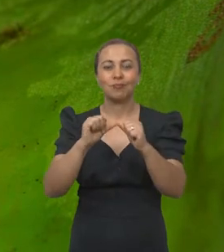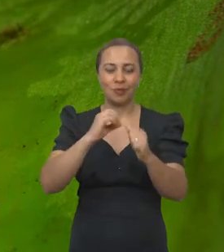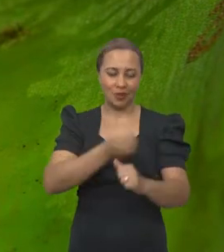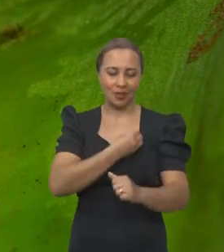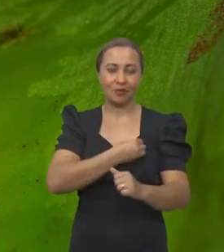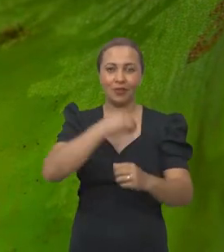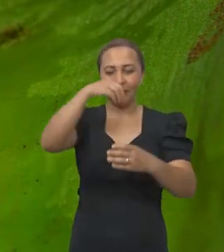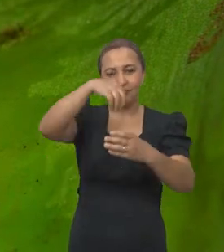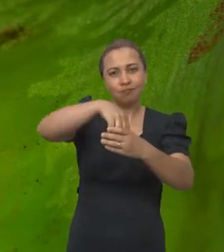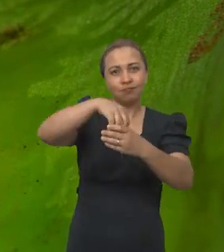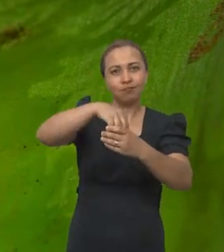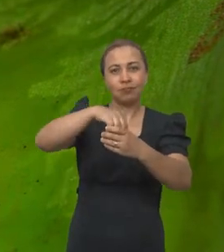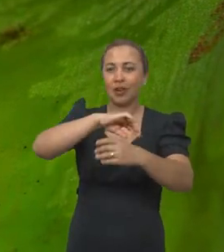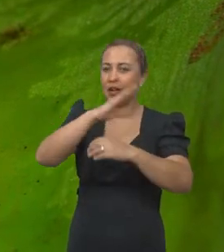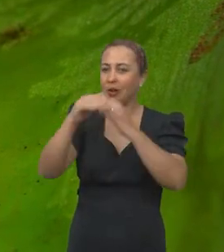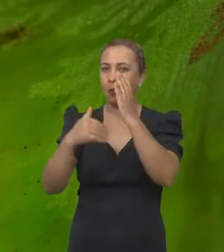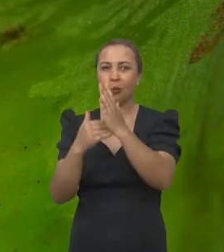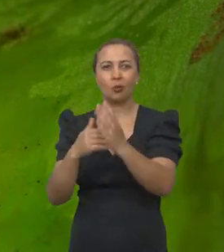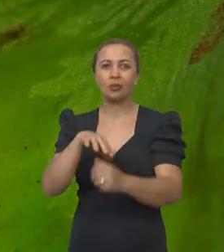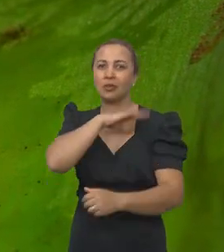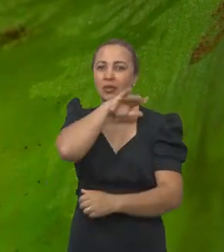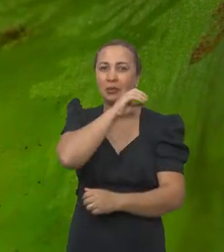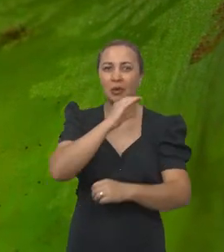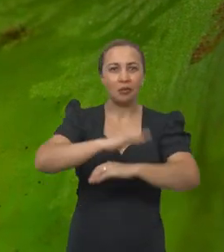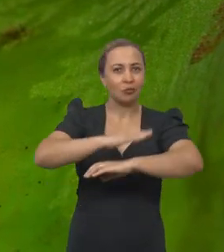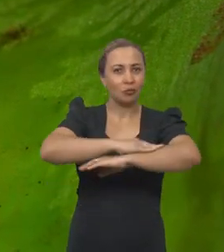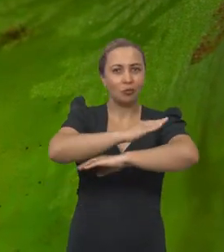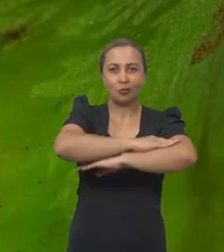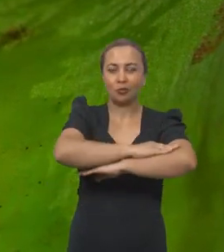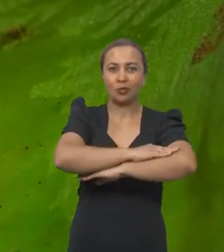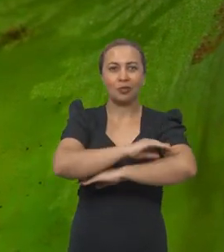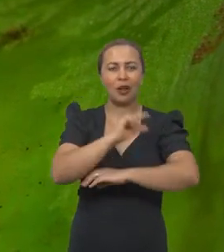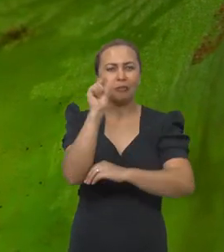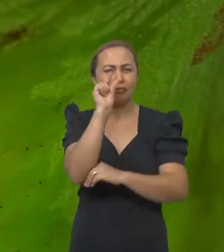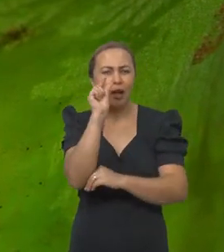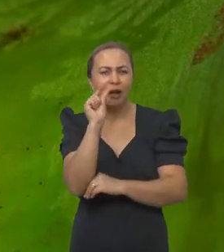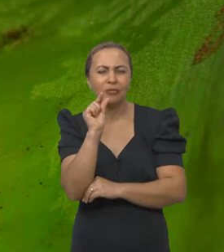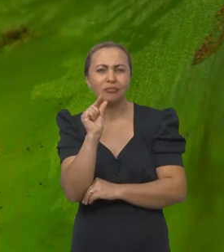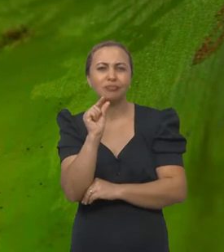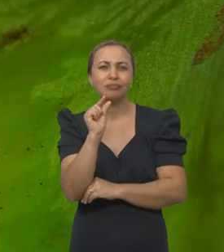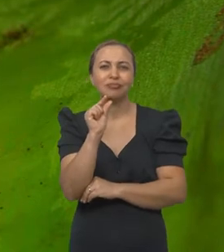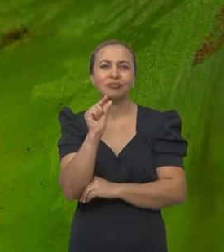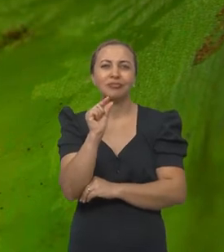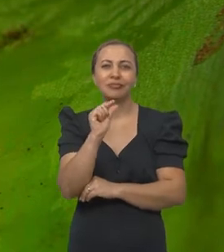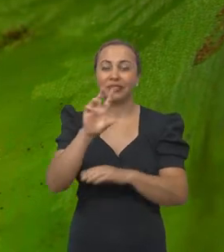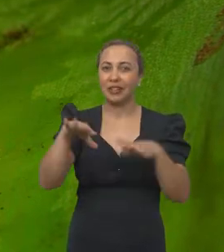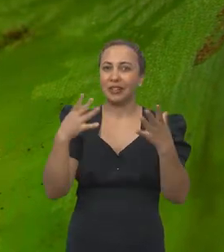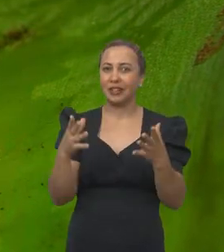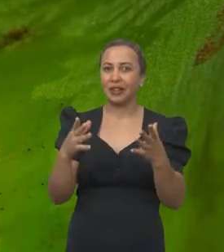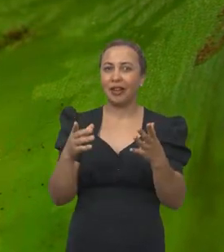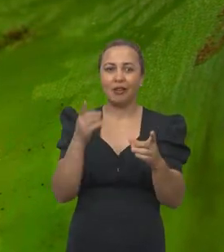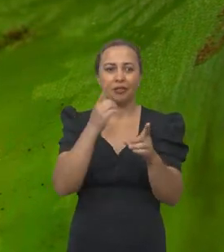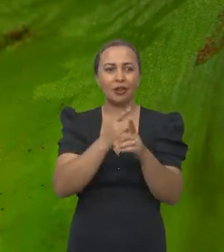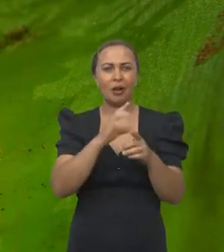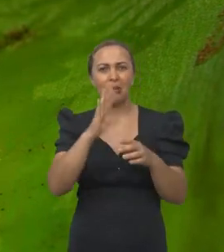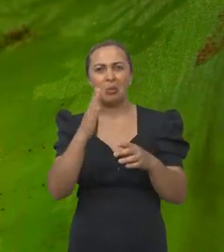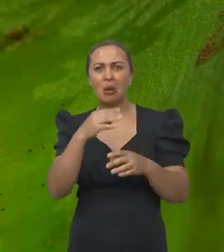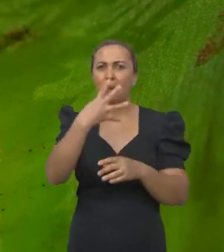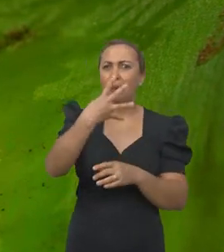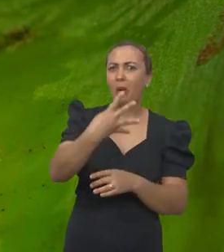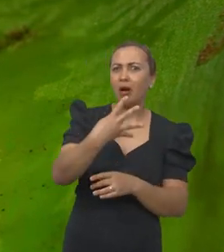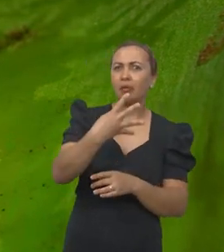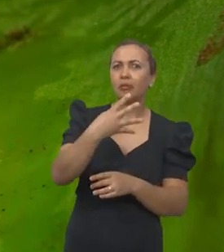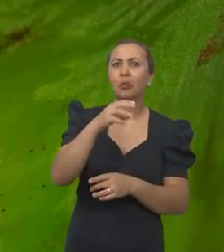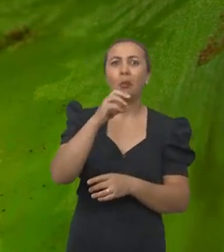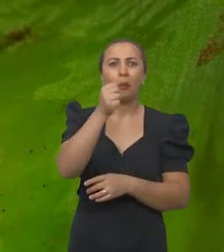como os seus ciclos de vida né as outras espécies a maioria das espécies do gênero pela livros só pequenininha né quanto que ela